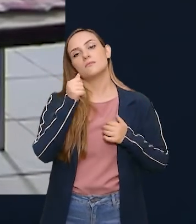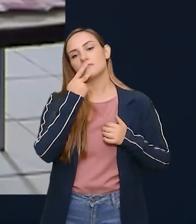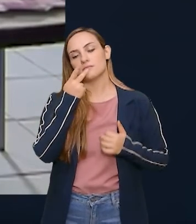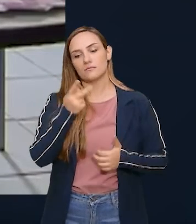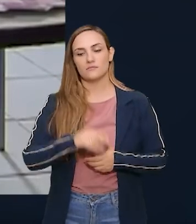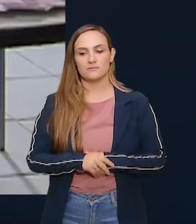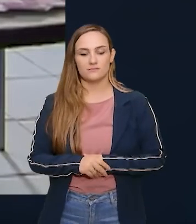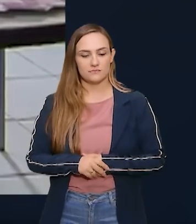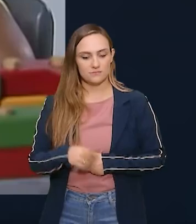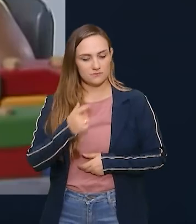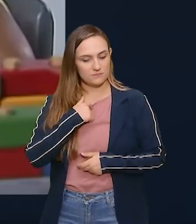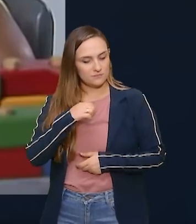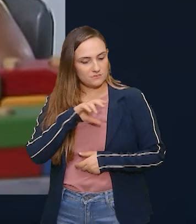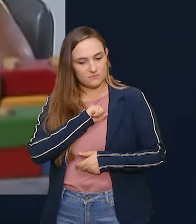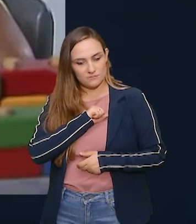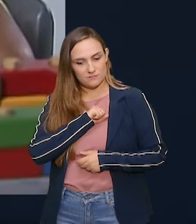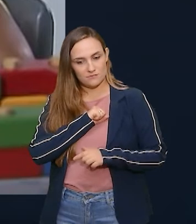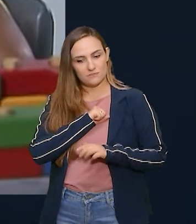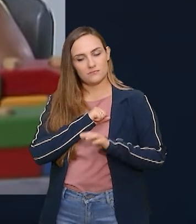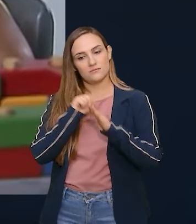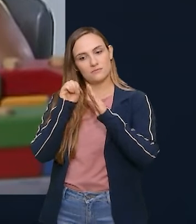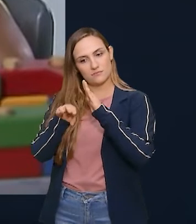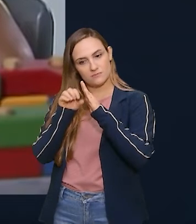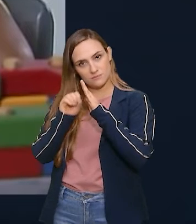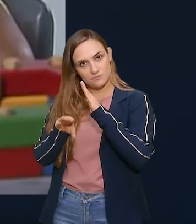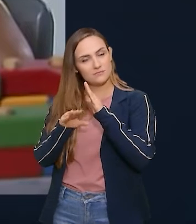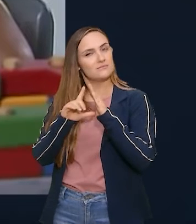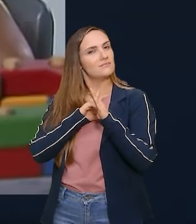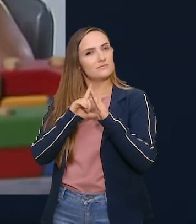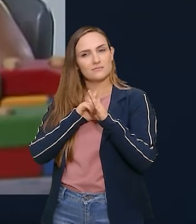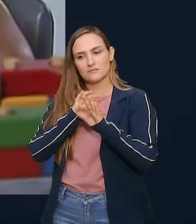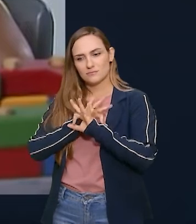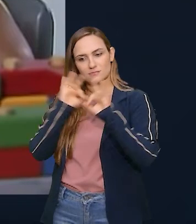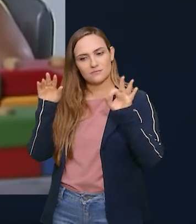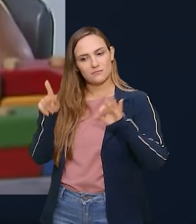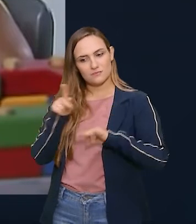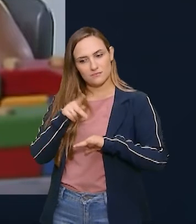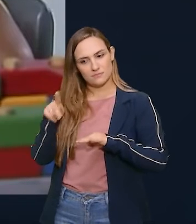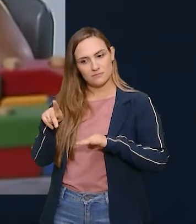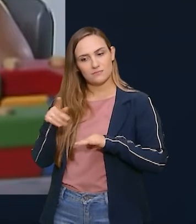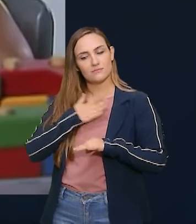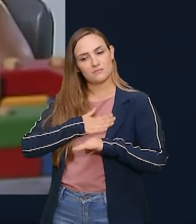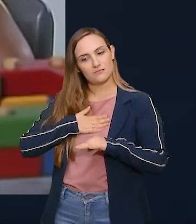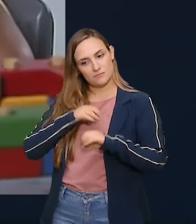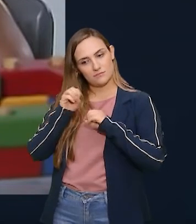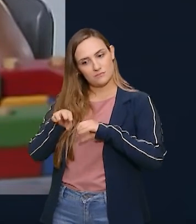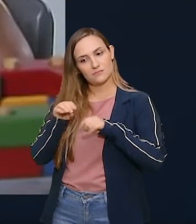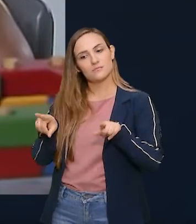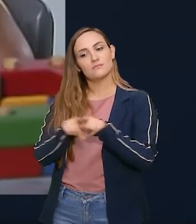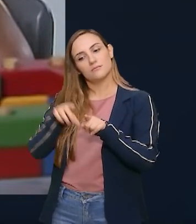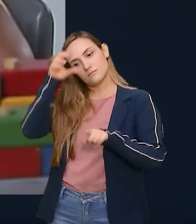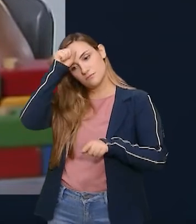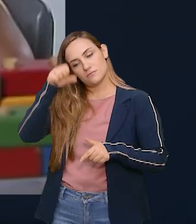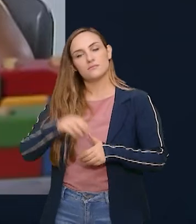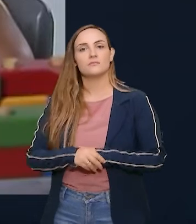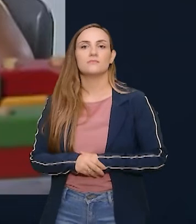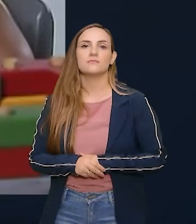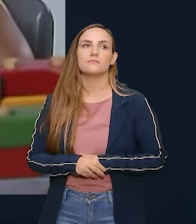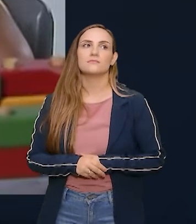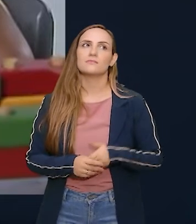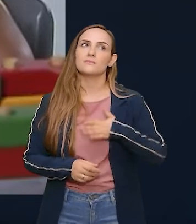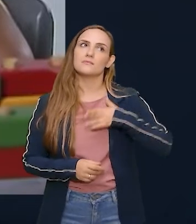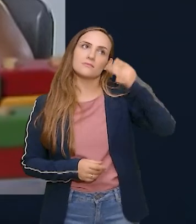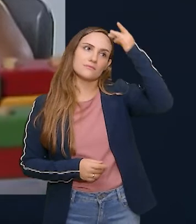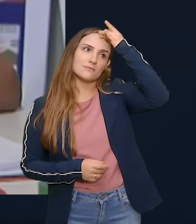Vamos começar com a Vitória. A melhor sala. Eu gosto da sala de recursos porque é uma sala com ótimos professores que gostam de ensinar